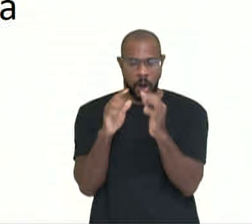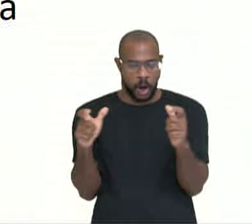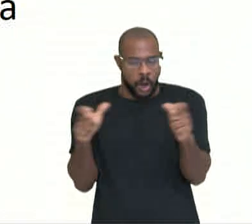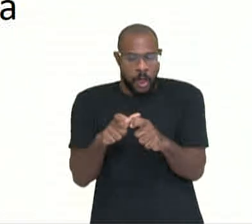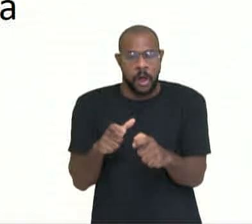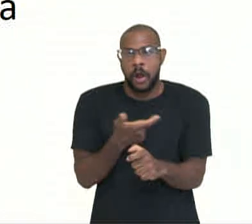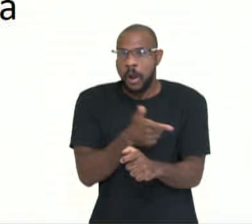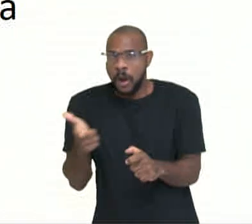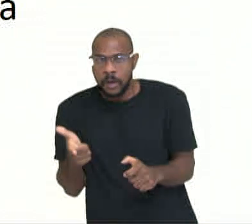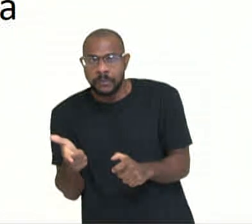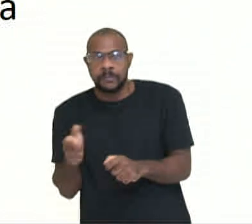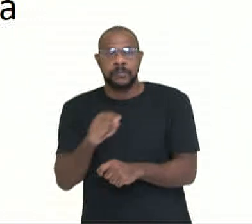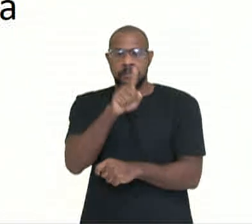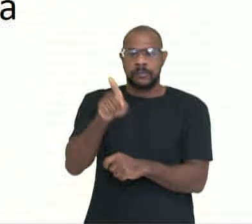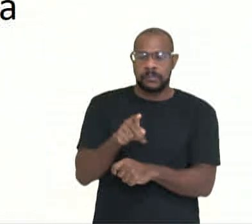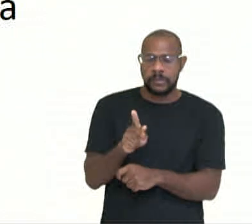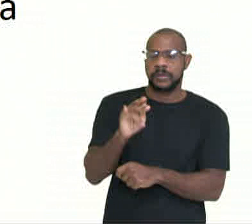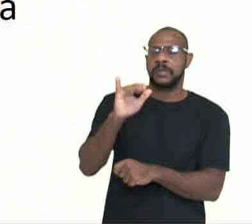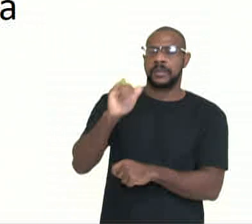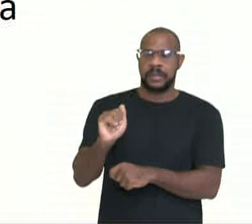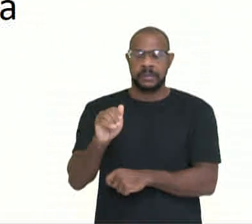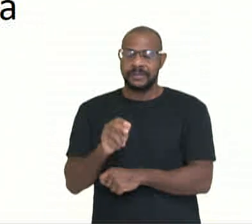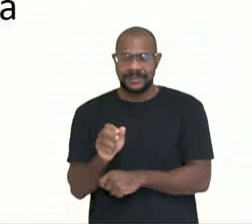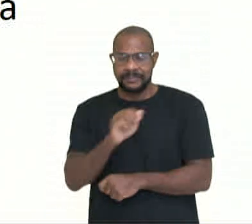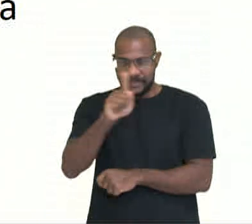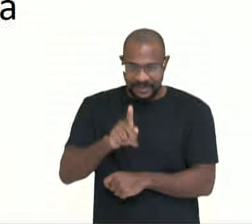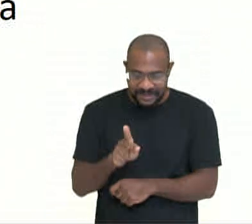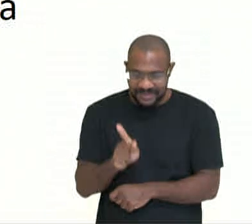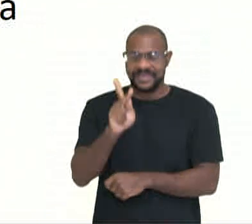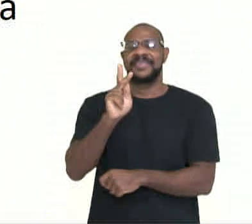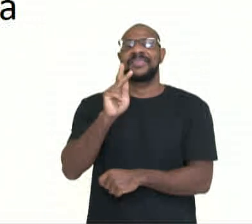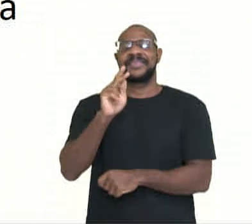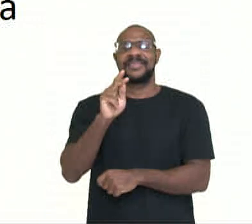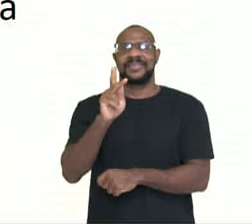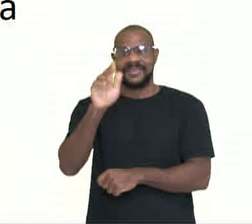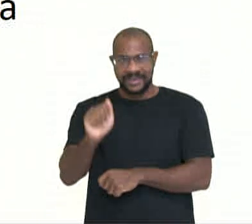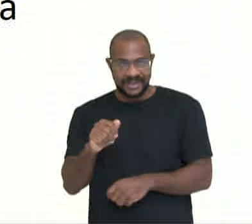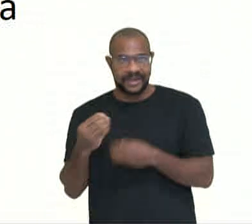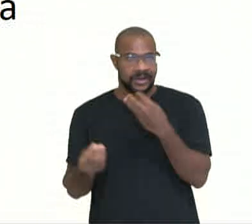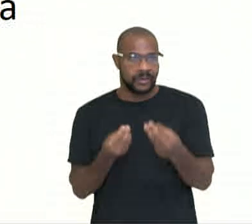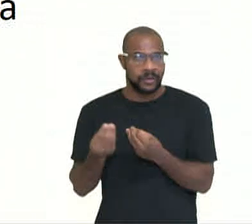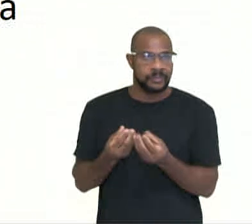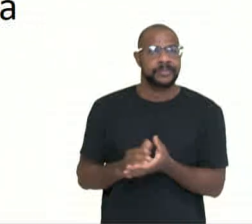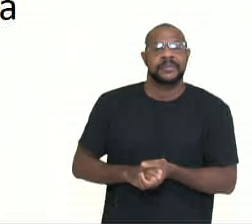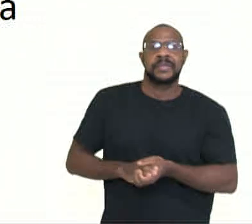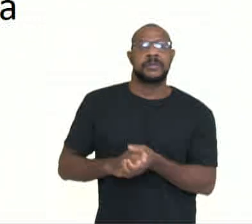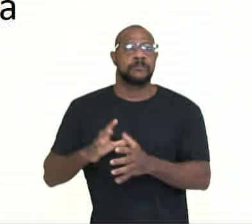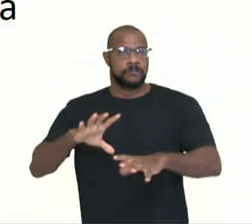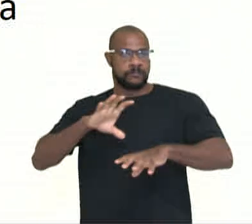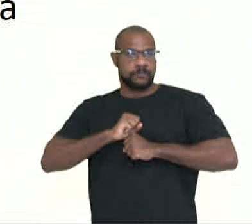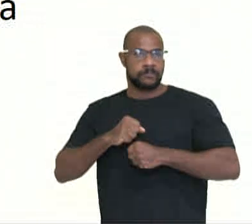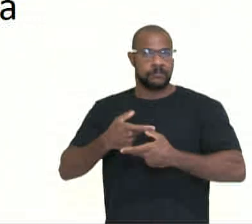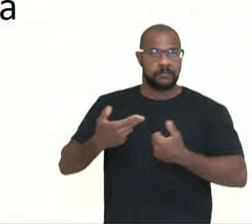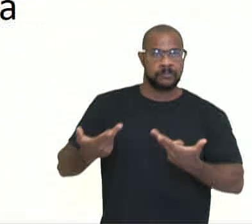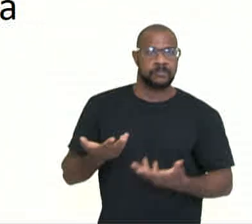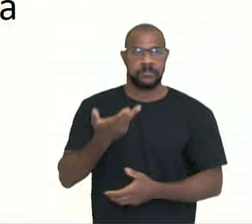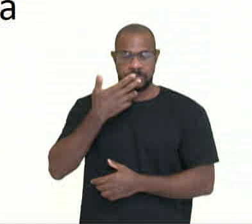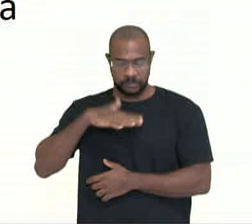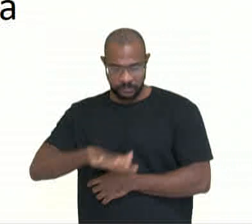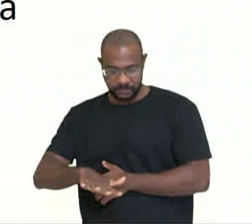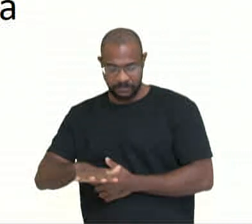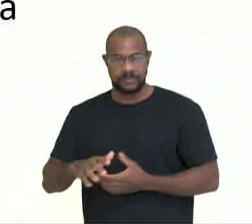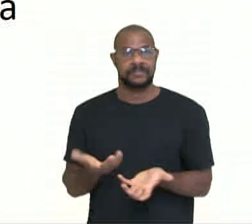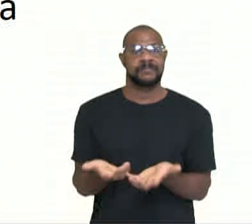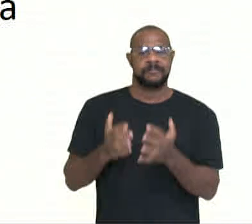crianças. Bebês cujas mães tiveram a doença na gestação apresentam déficit de formação cognitiva, mesmo sem problemas